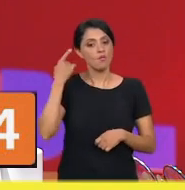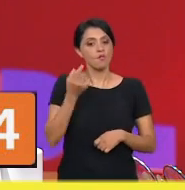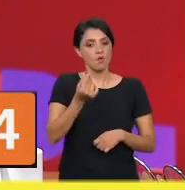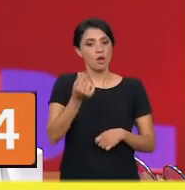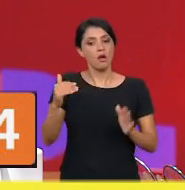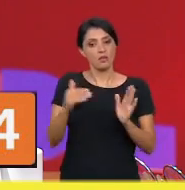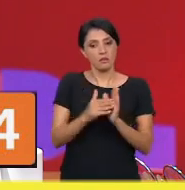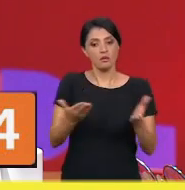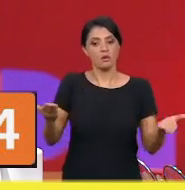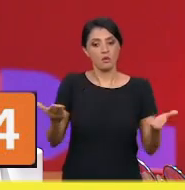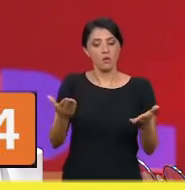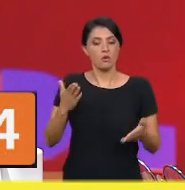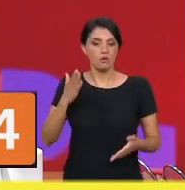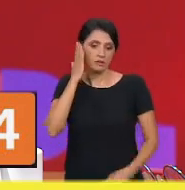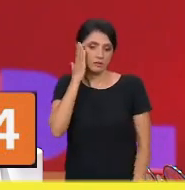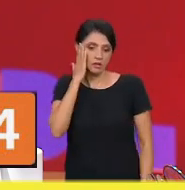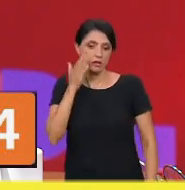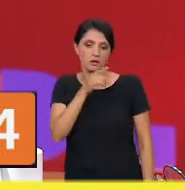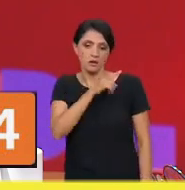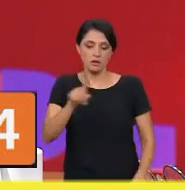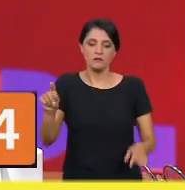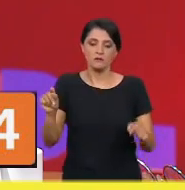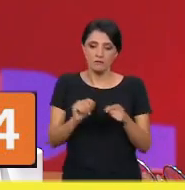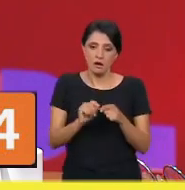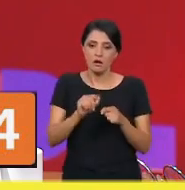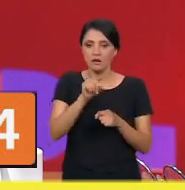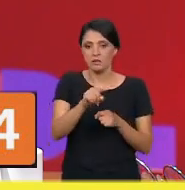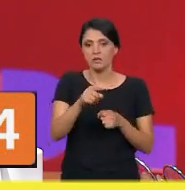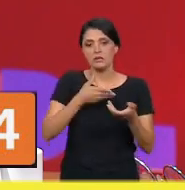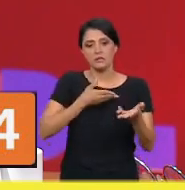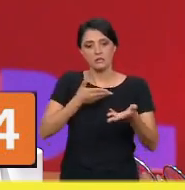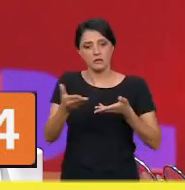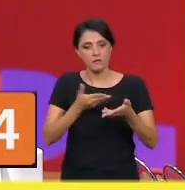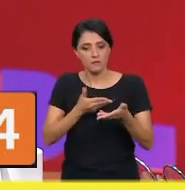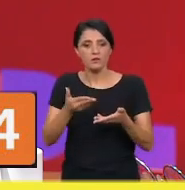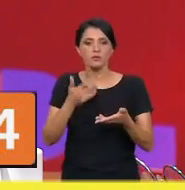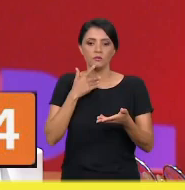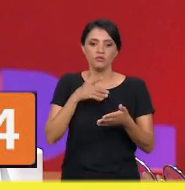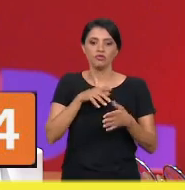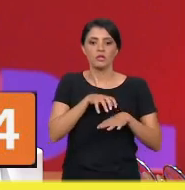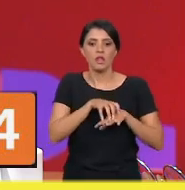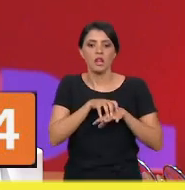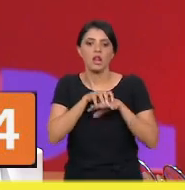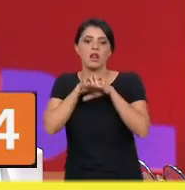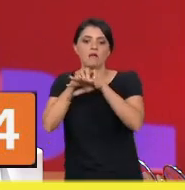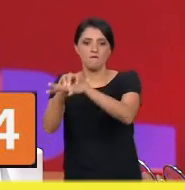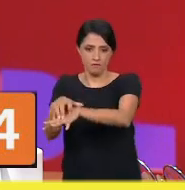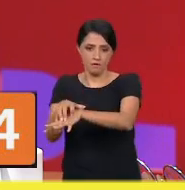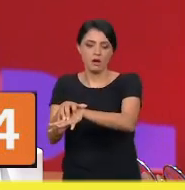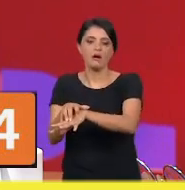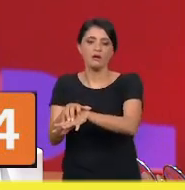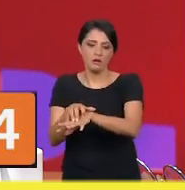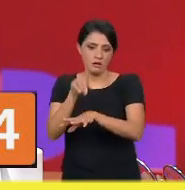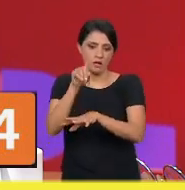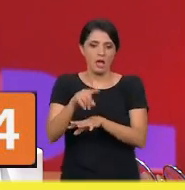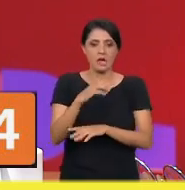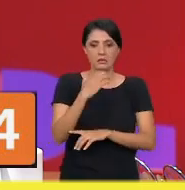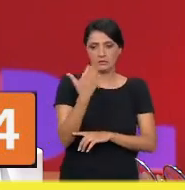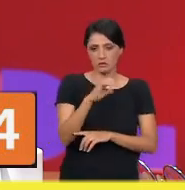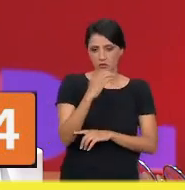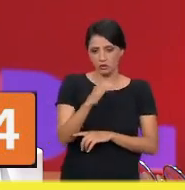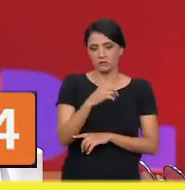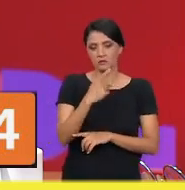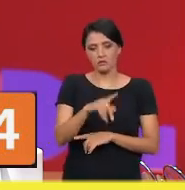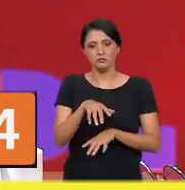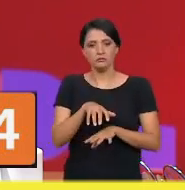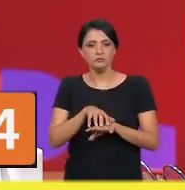eu sei, hoje, eles fazem esse tipo de serviço de transporte, né? A parte científica de